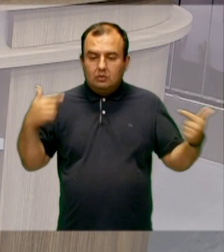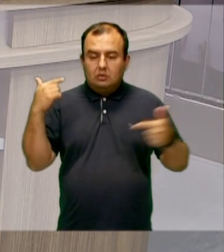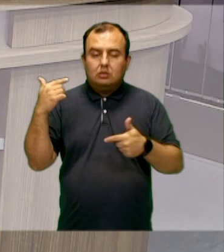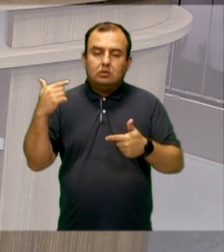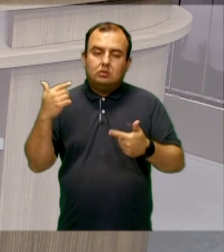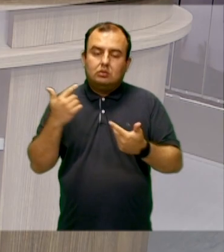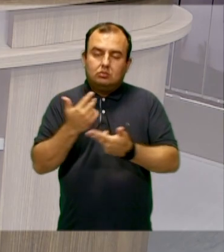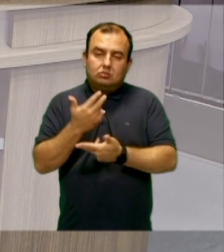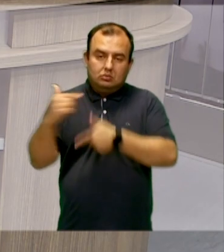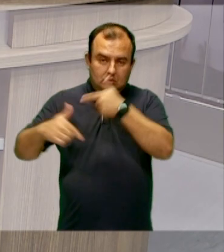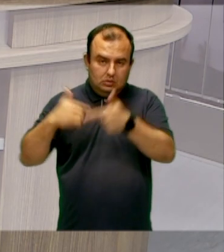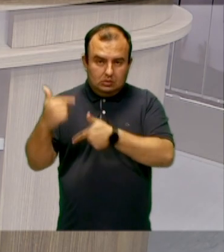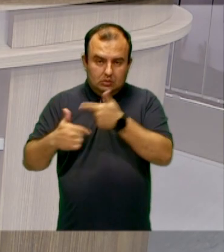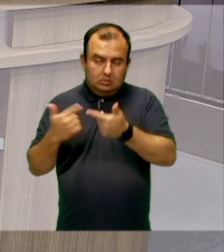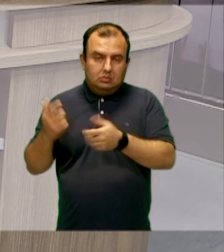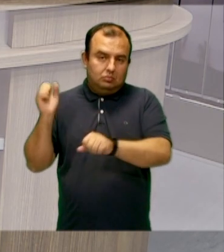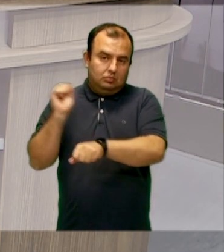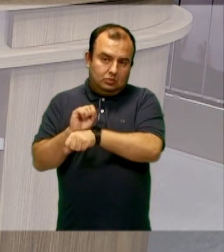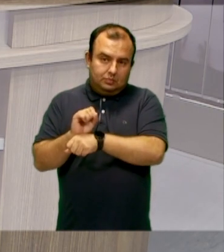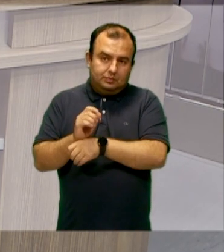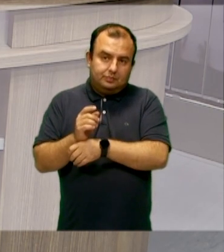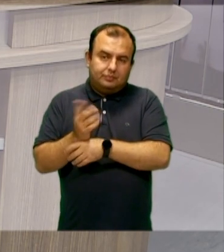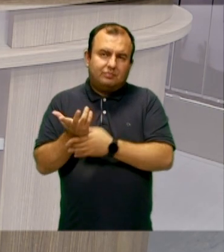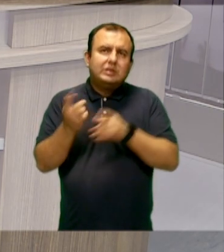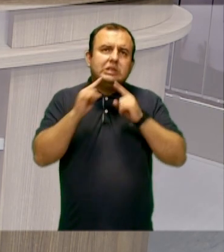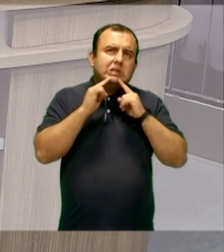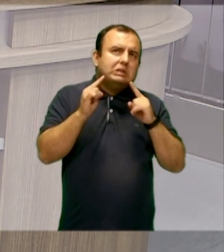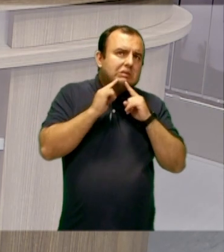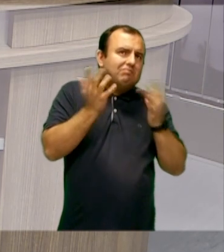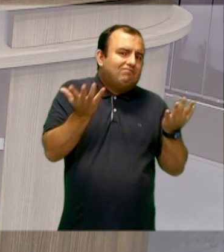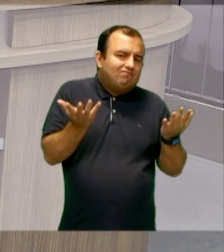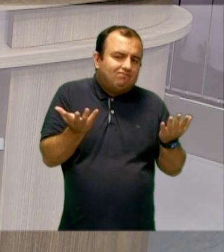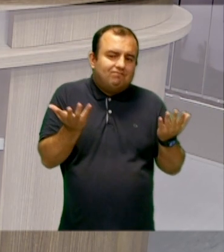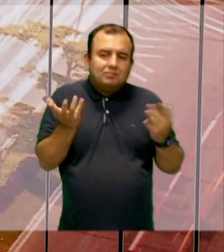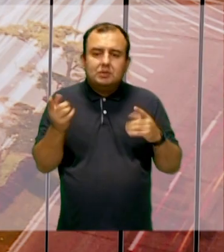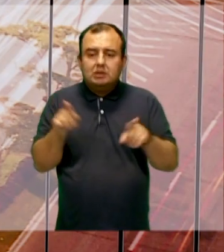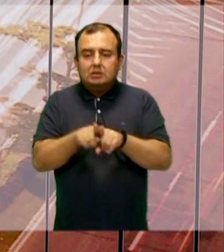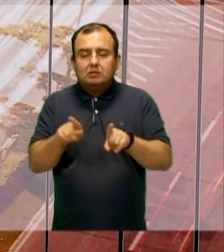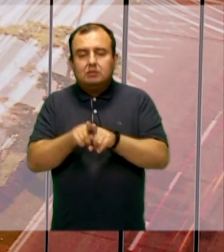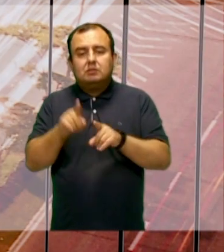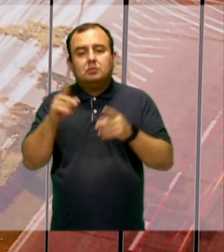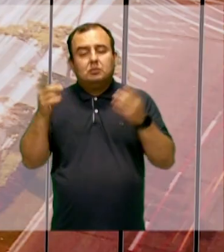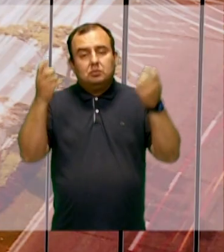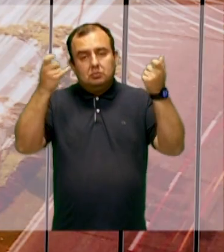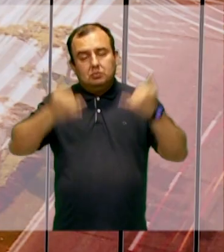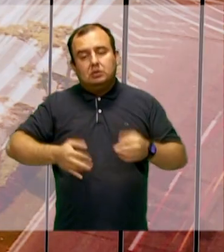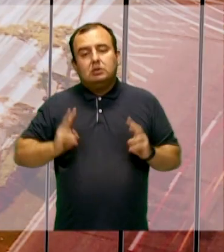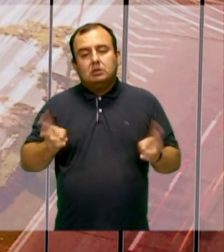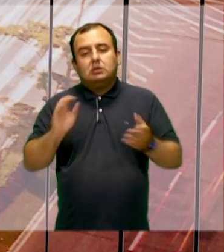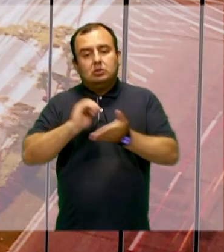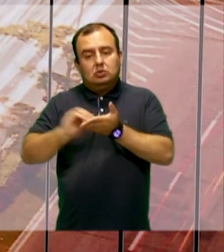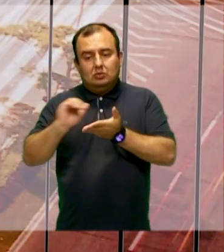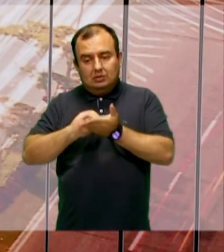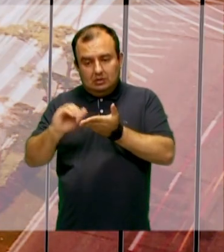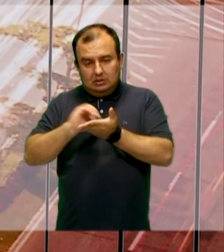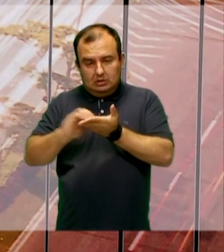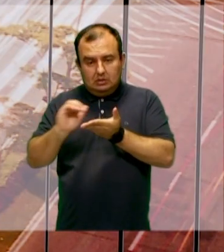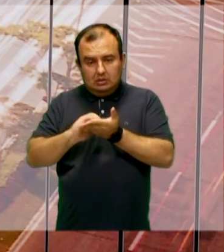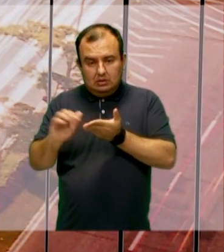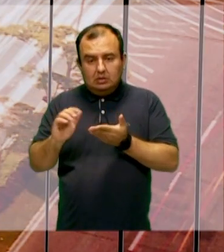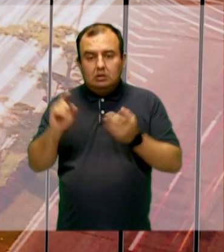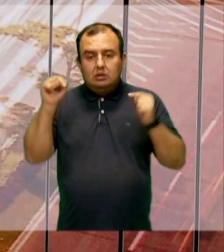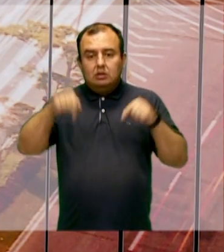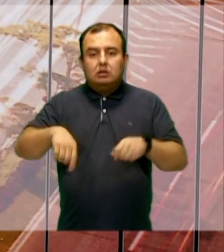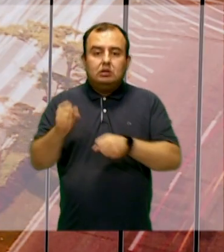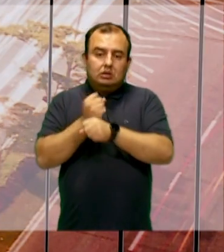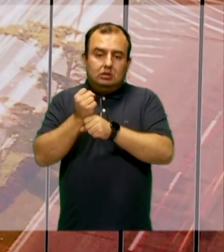inservíveis. Uma reclamação, não posso dizer uma reclamação, né, constante dos outros secretários que passaram por aqui esse